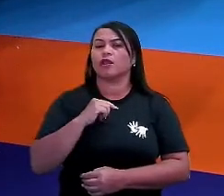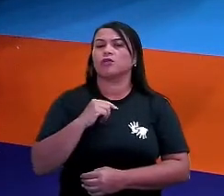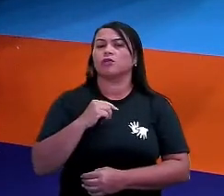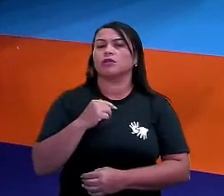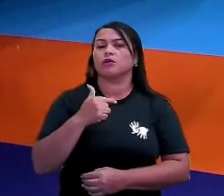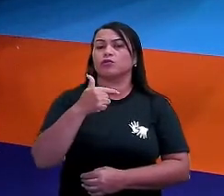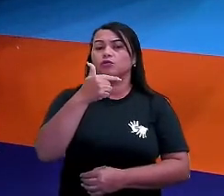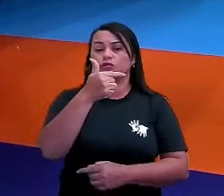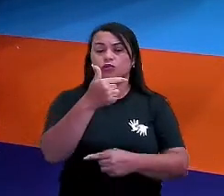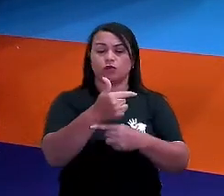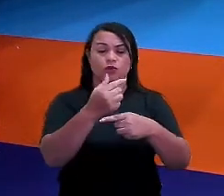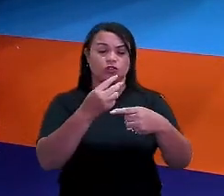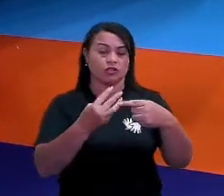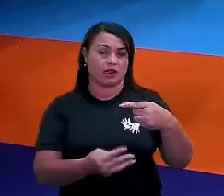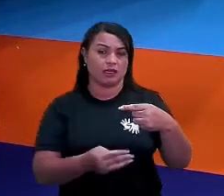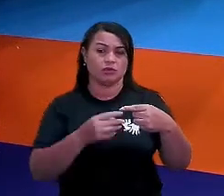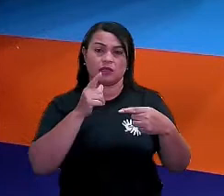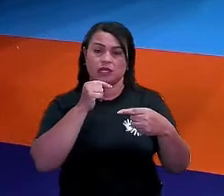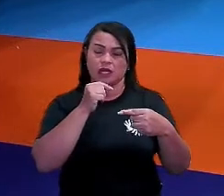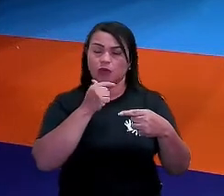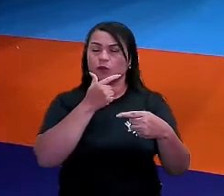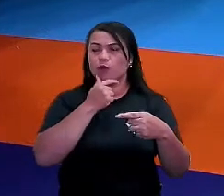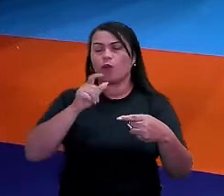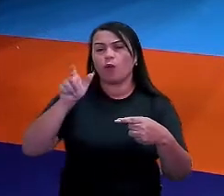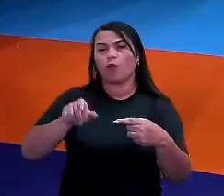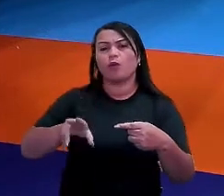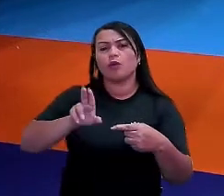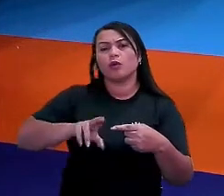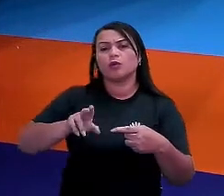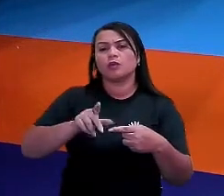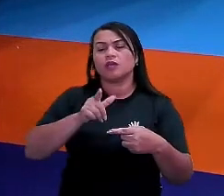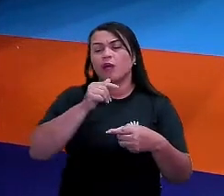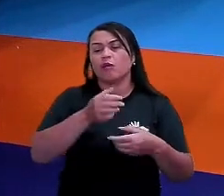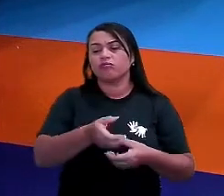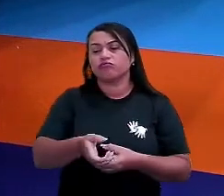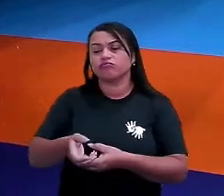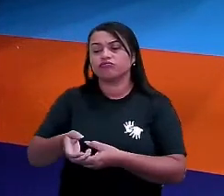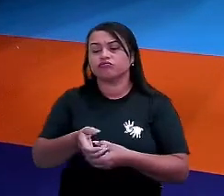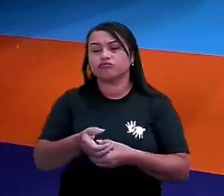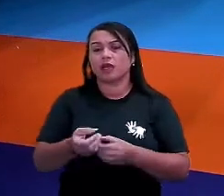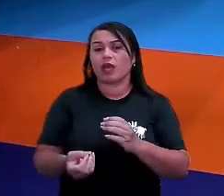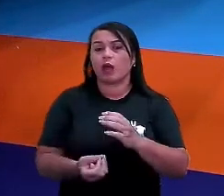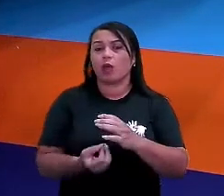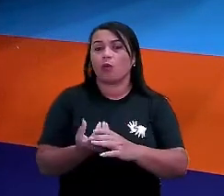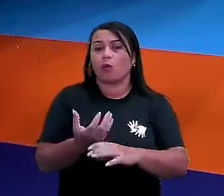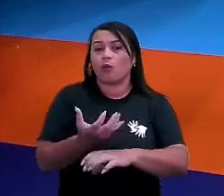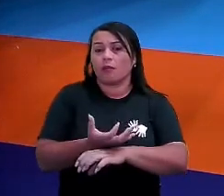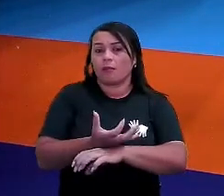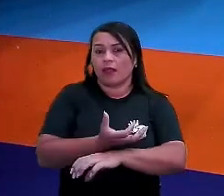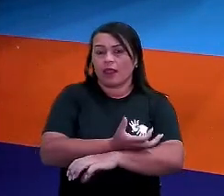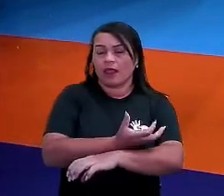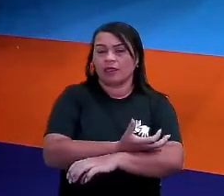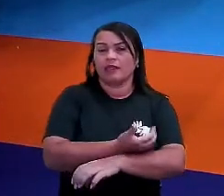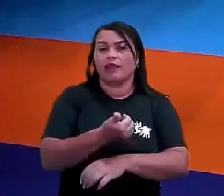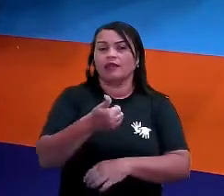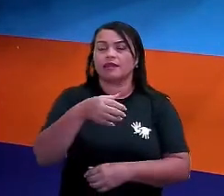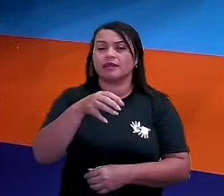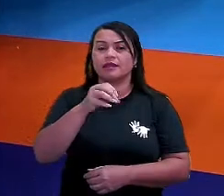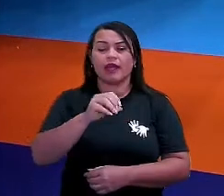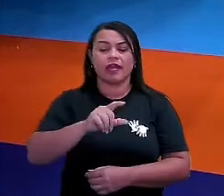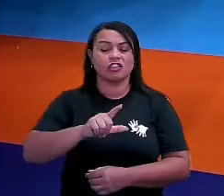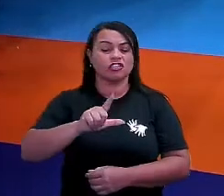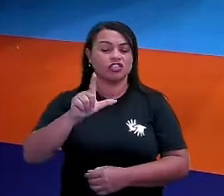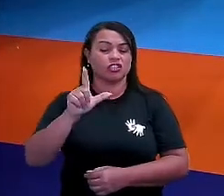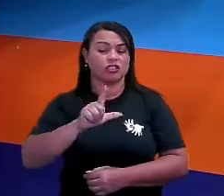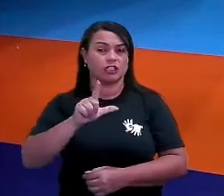da quantidade de água que ele usa para regar, né, é uma planta, 10 litros